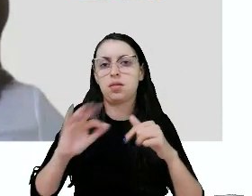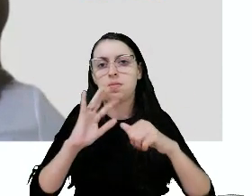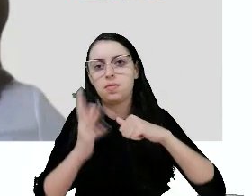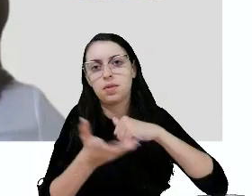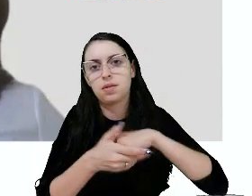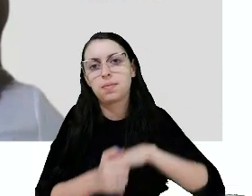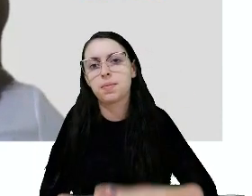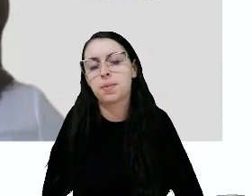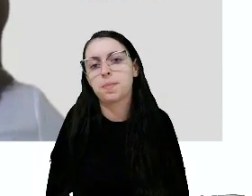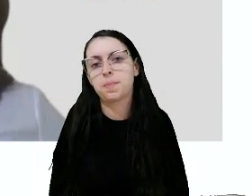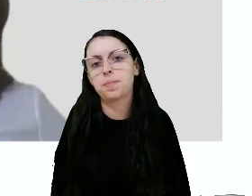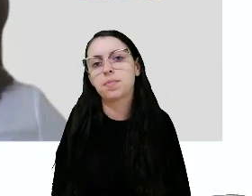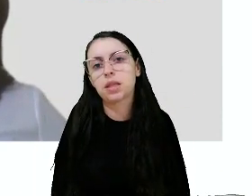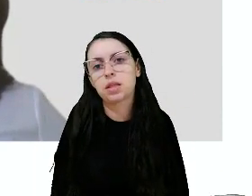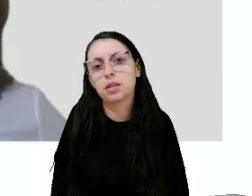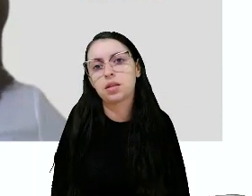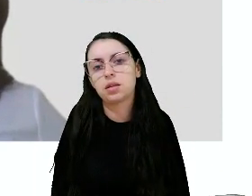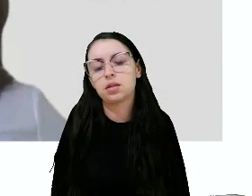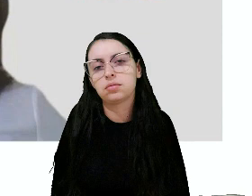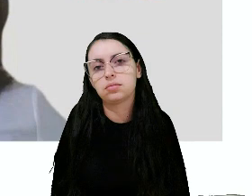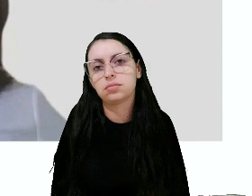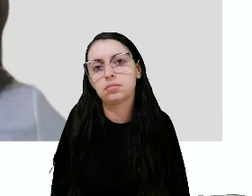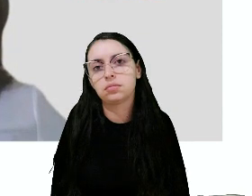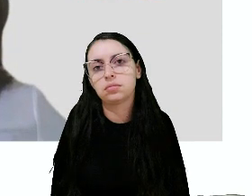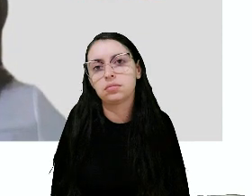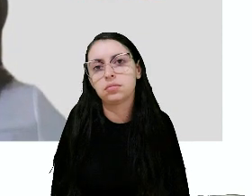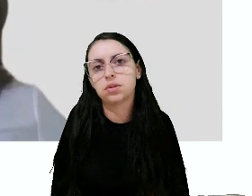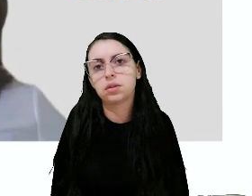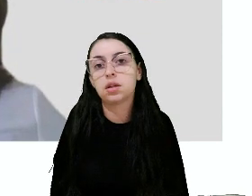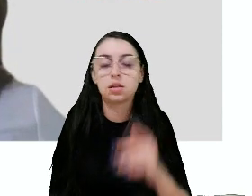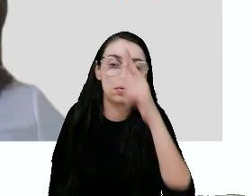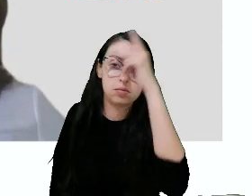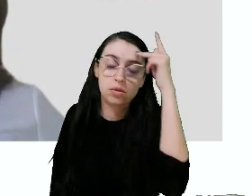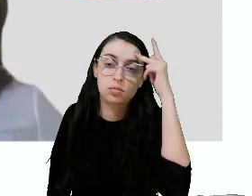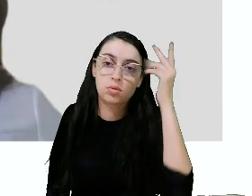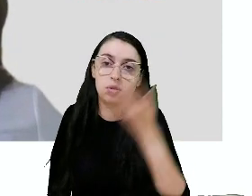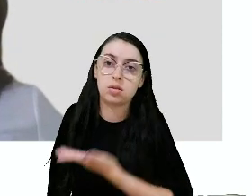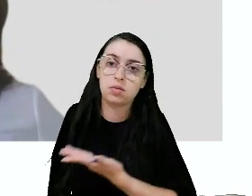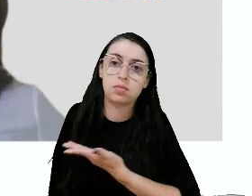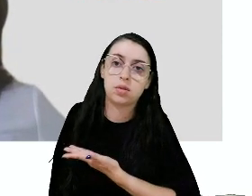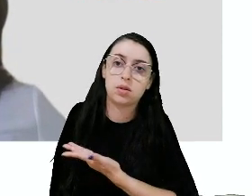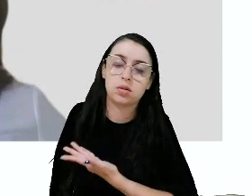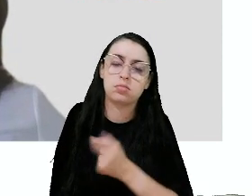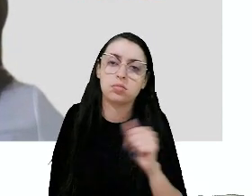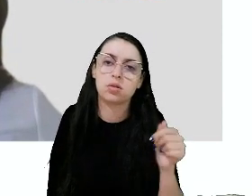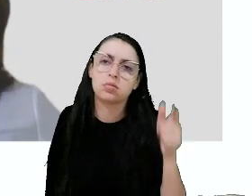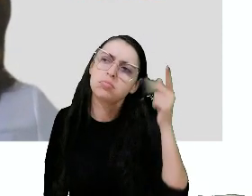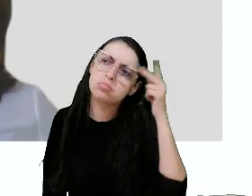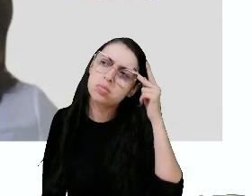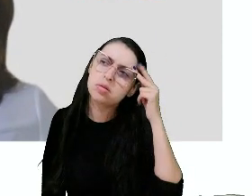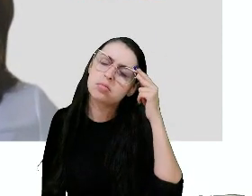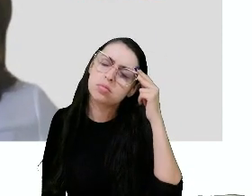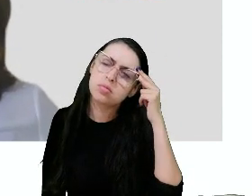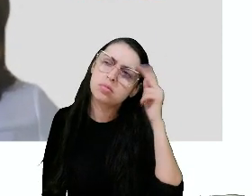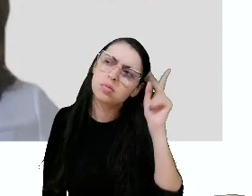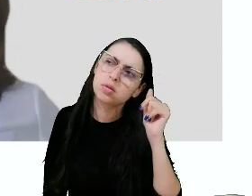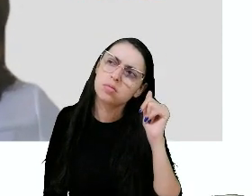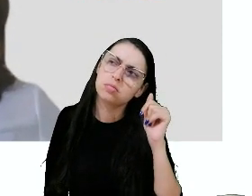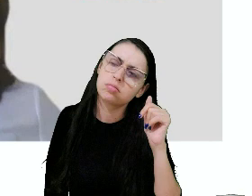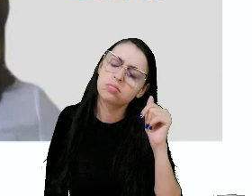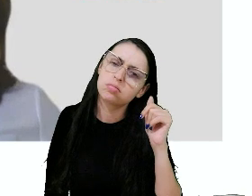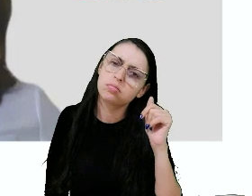contra a pandemia. Então, as pessoas amigas que já me precederam, não